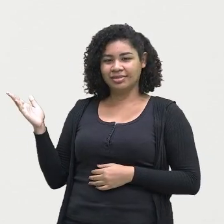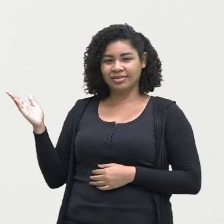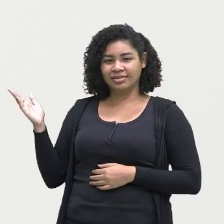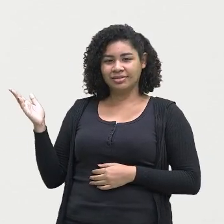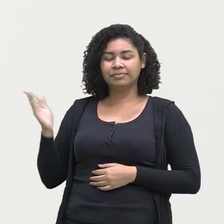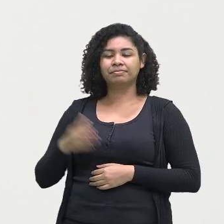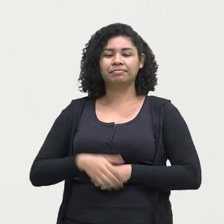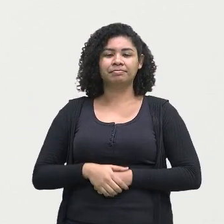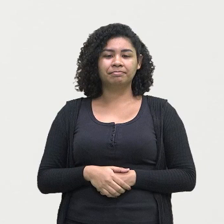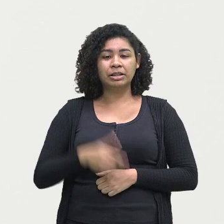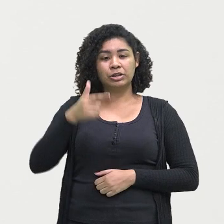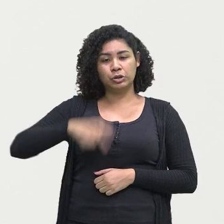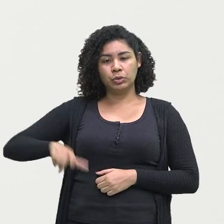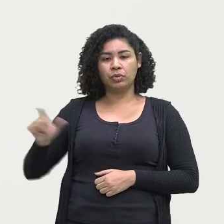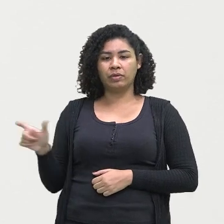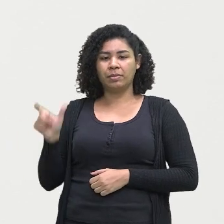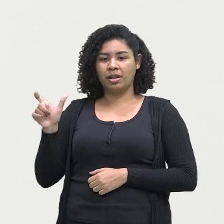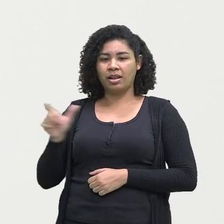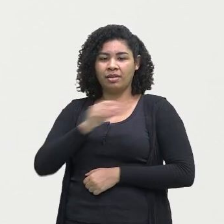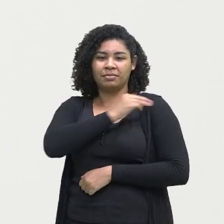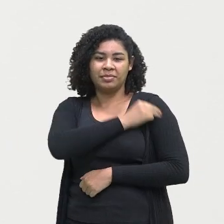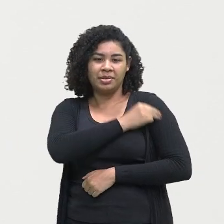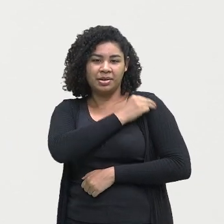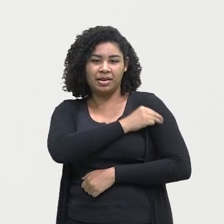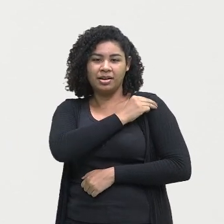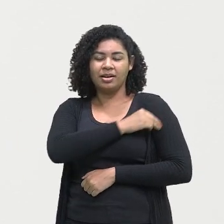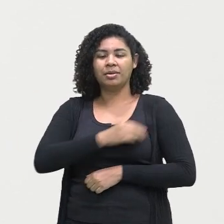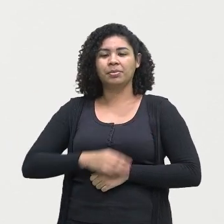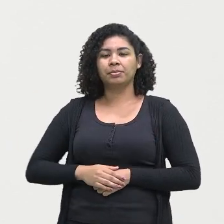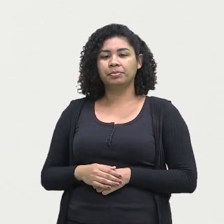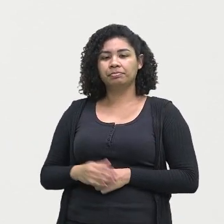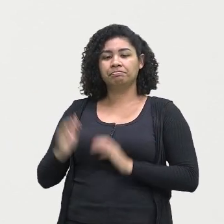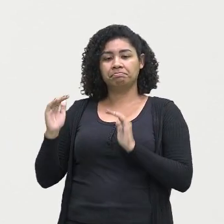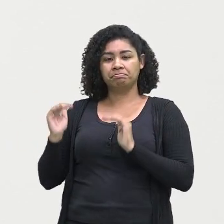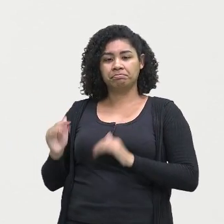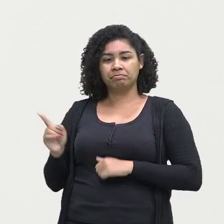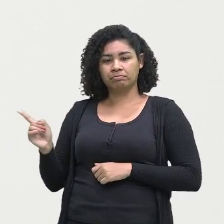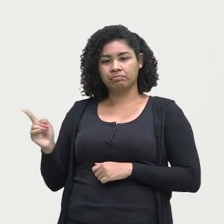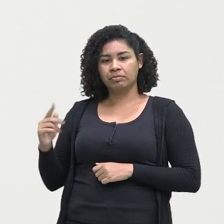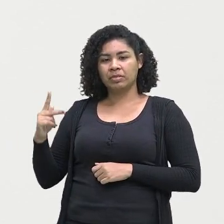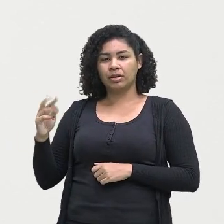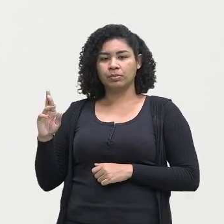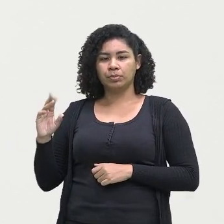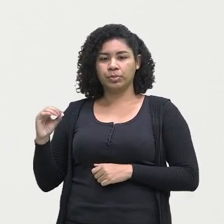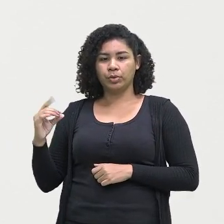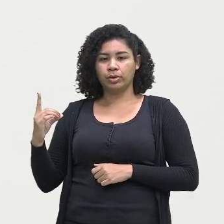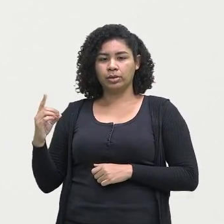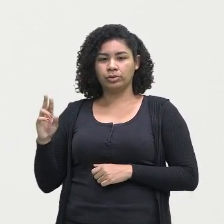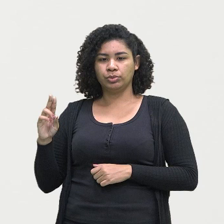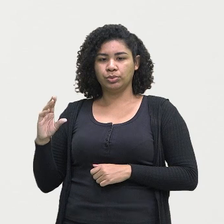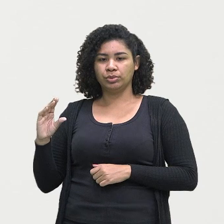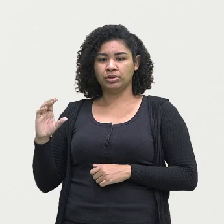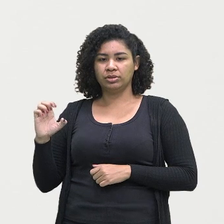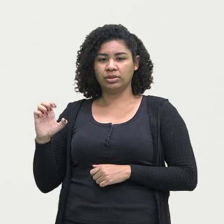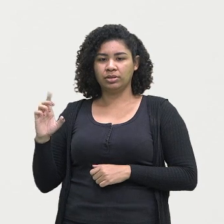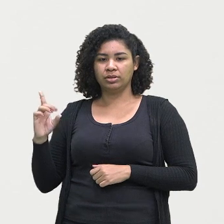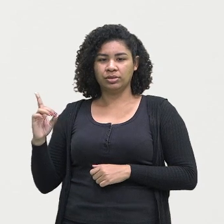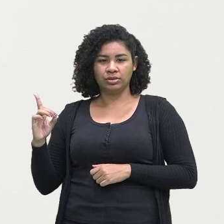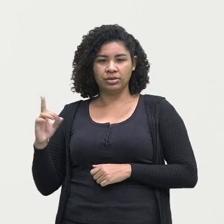uma vez álcool, produced, produzido, né? Foods,